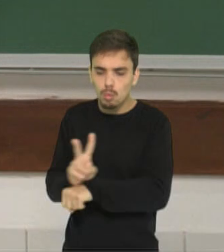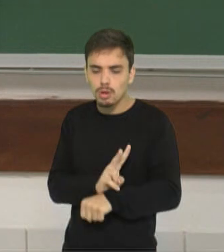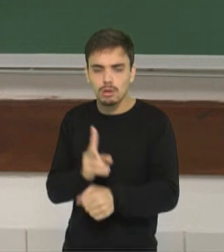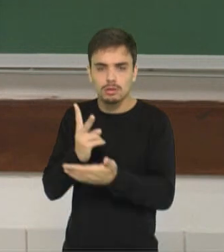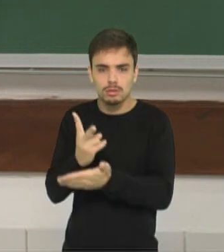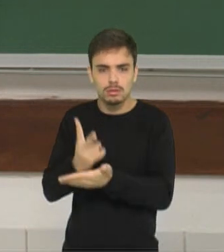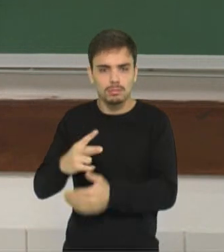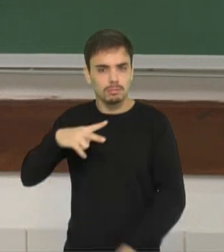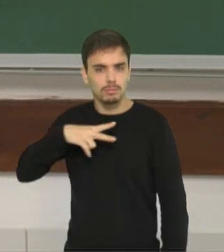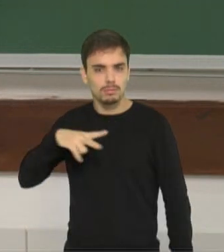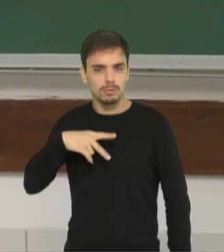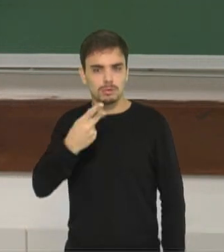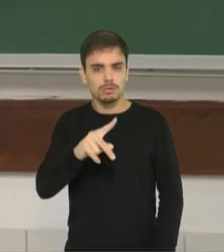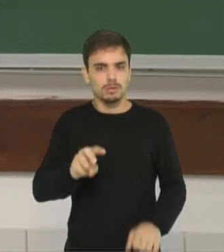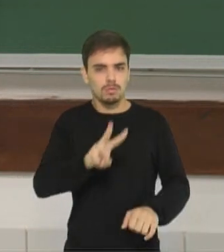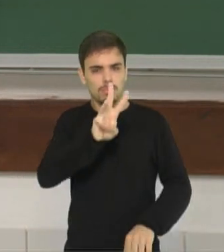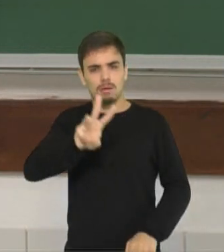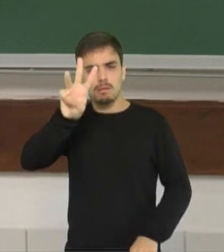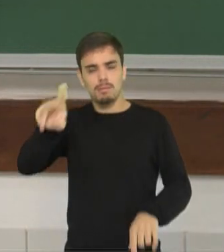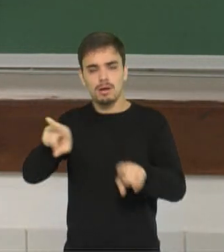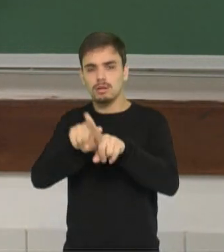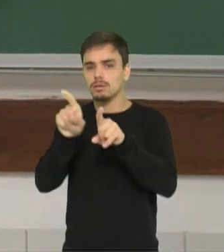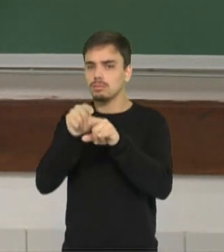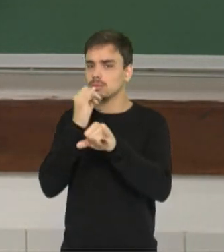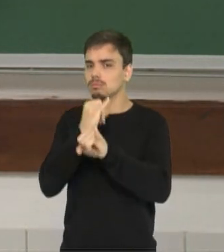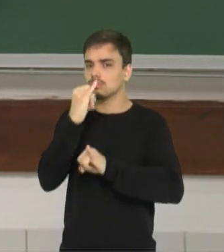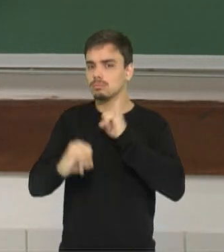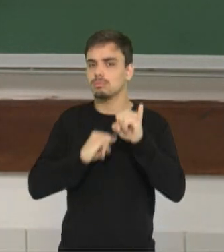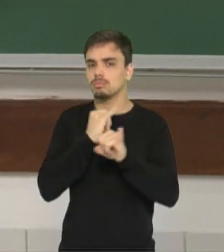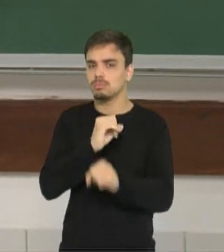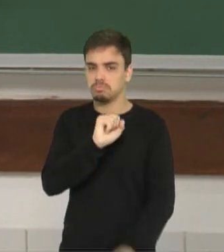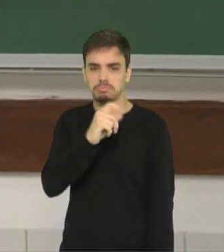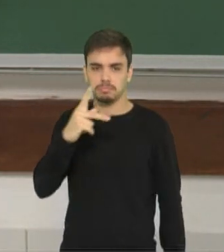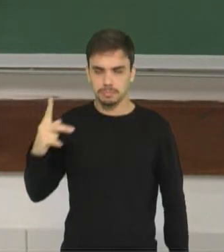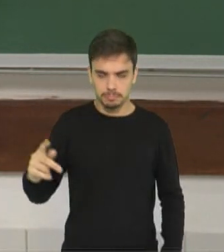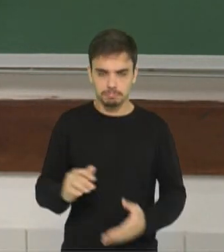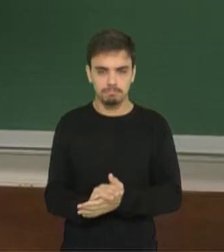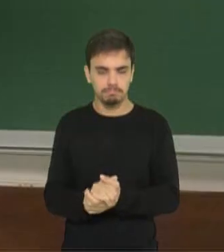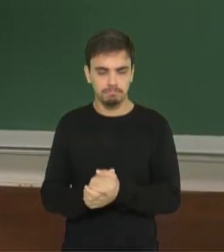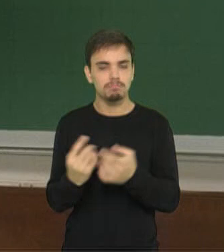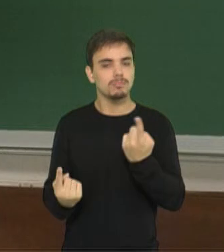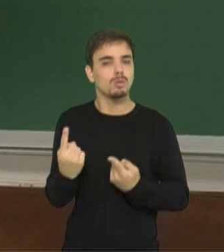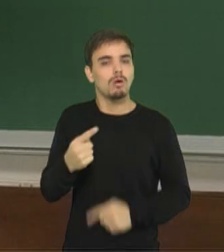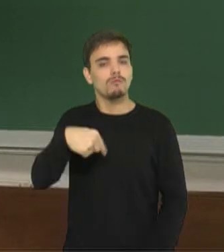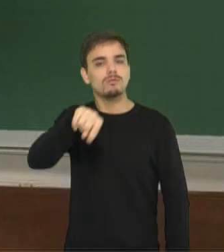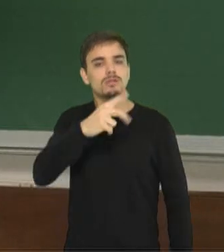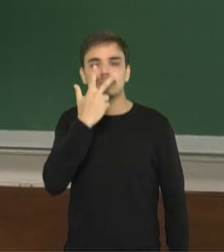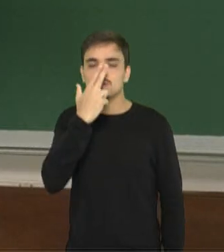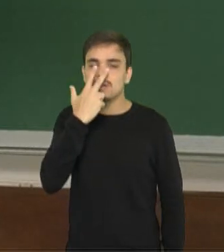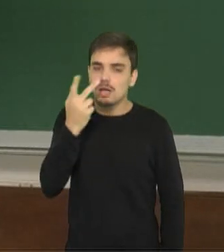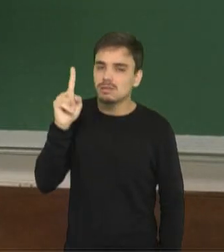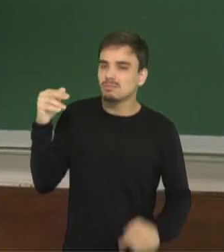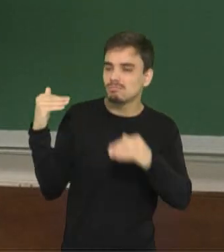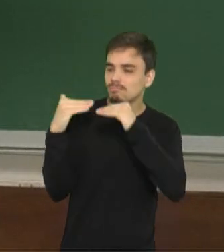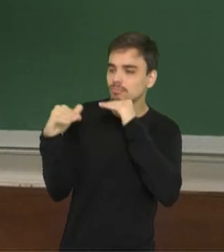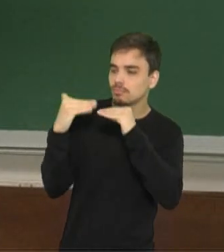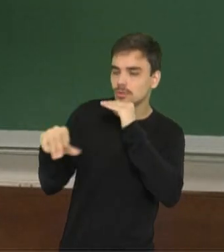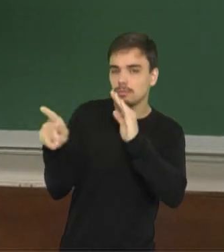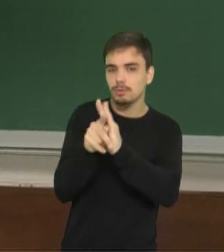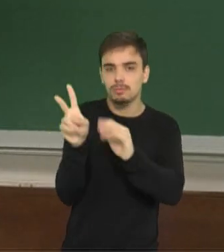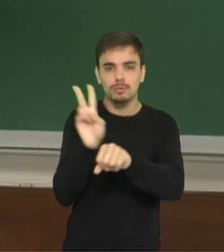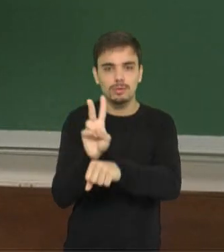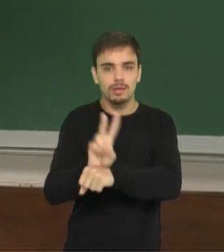à privacidade dos seus sites lá e aplicativos. Qual que você acha aí que não é uma maneira de se